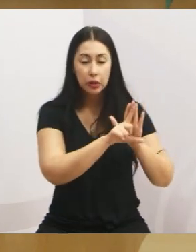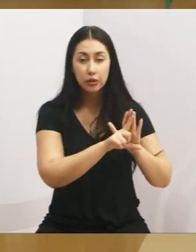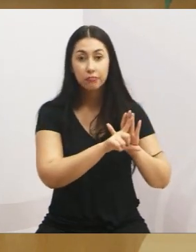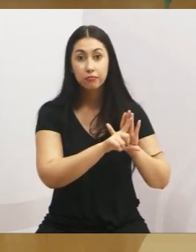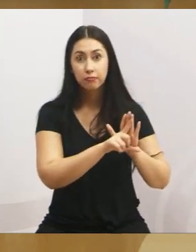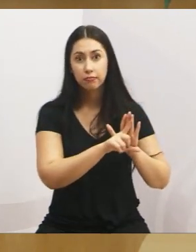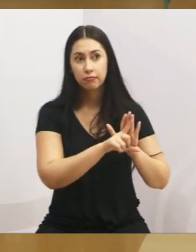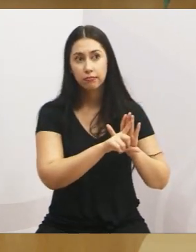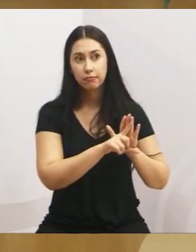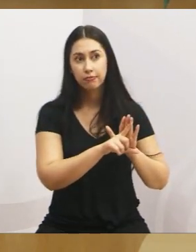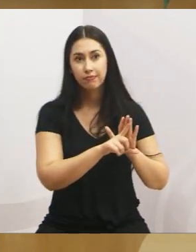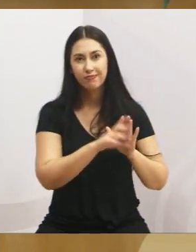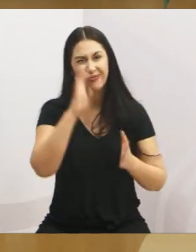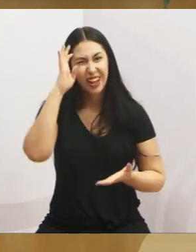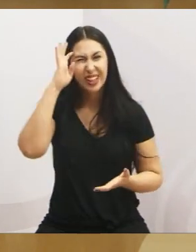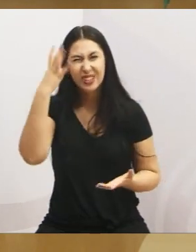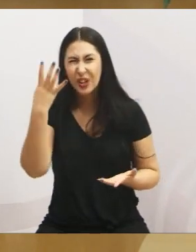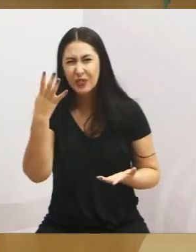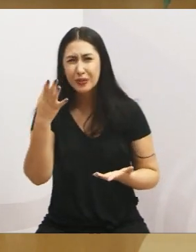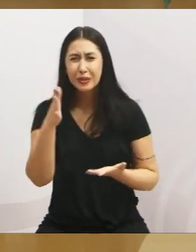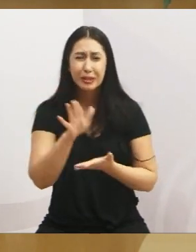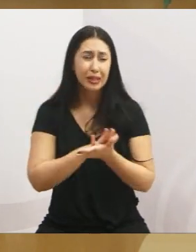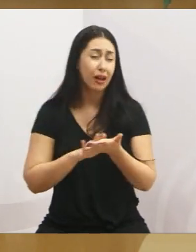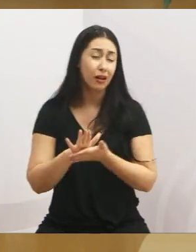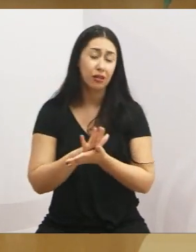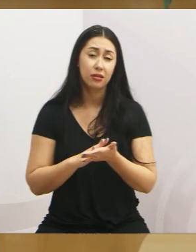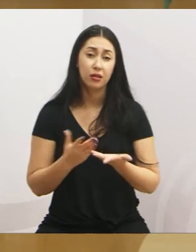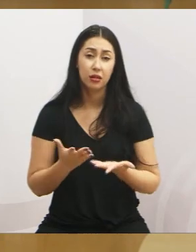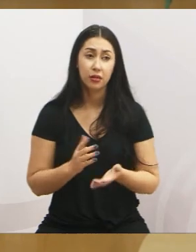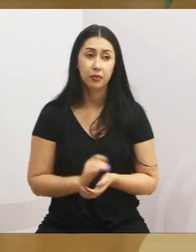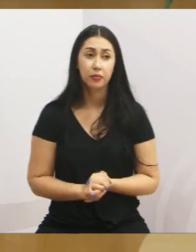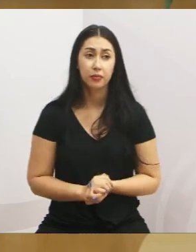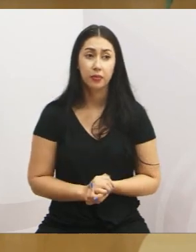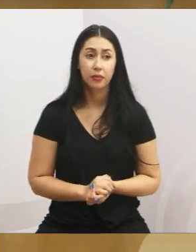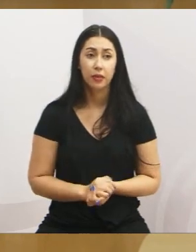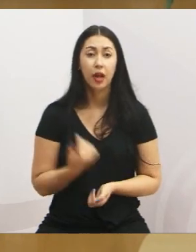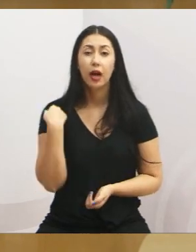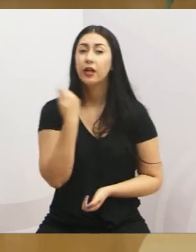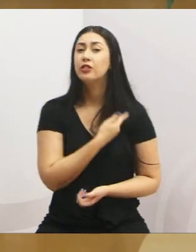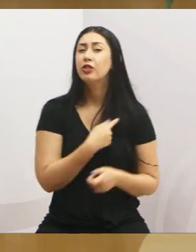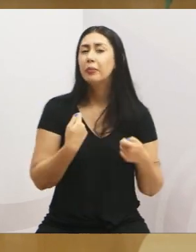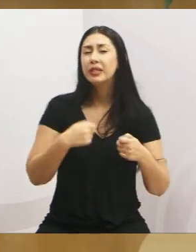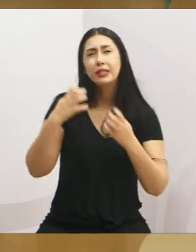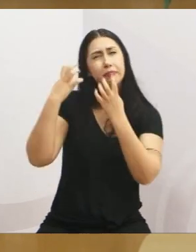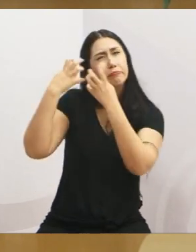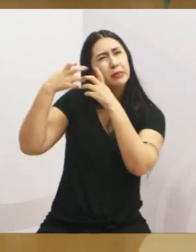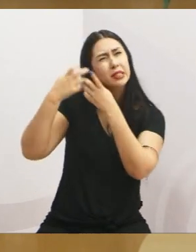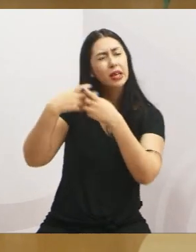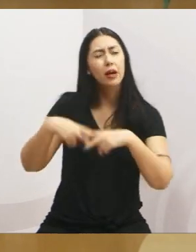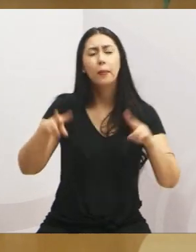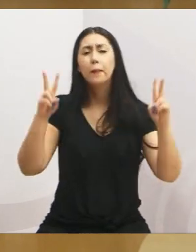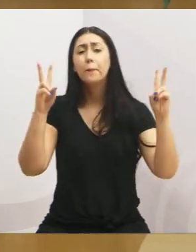isso não resolve o problema. Então, que fique aqui para a nossa reflexão uma frase,